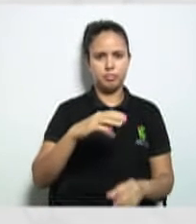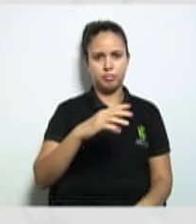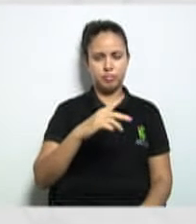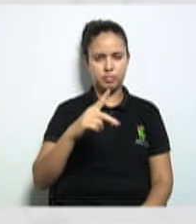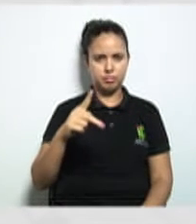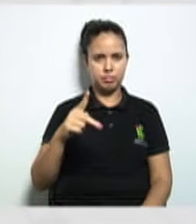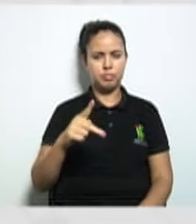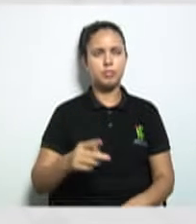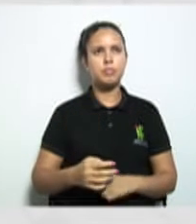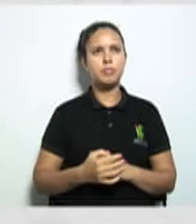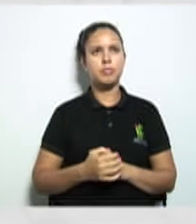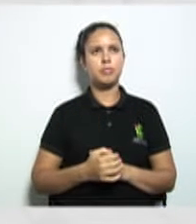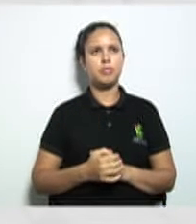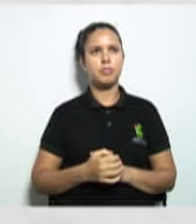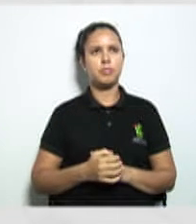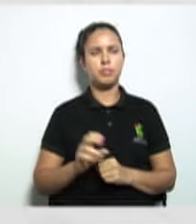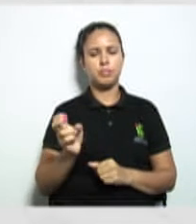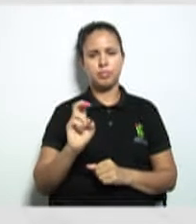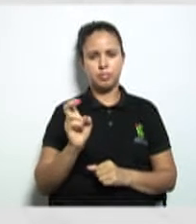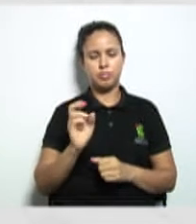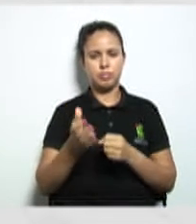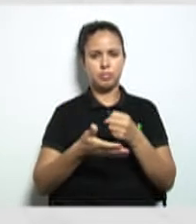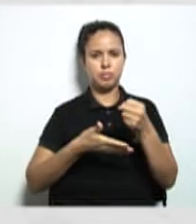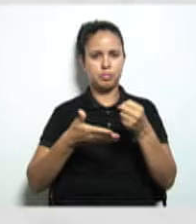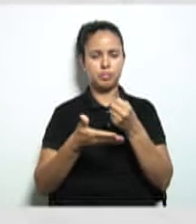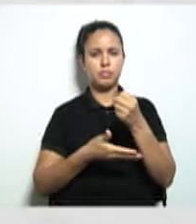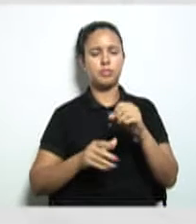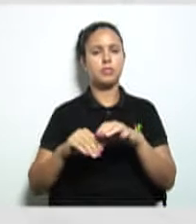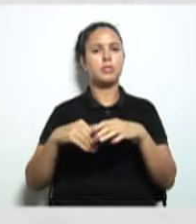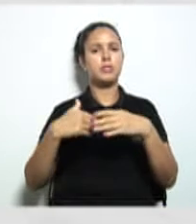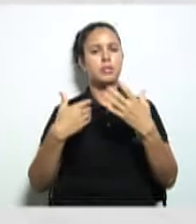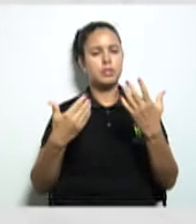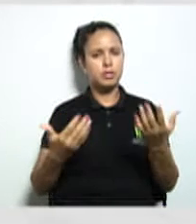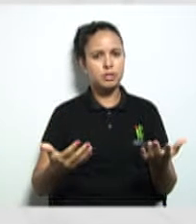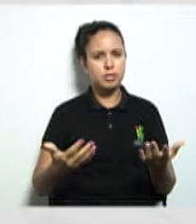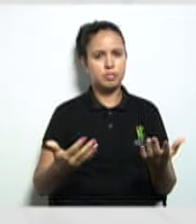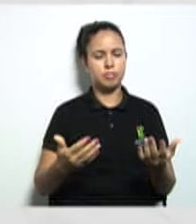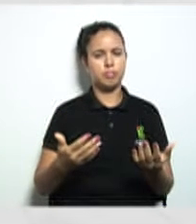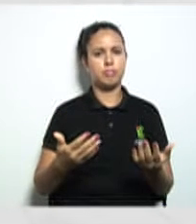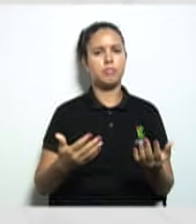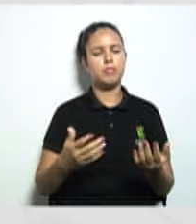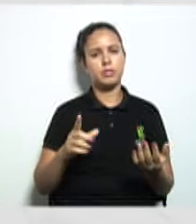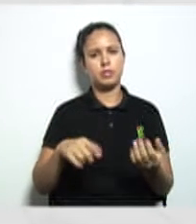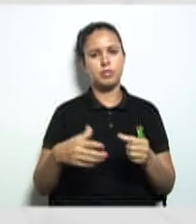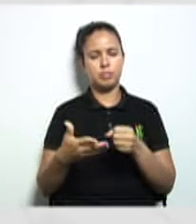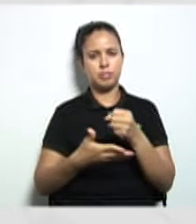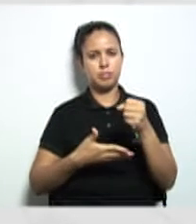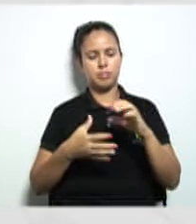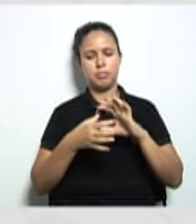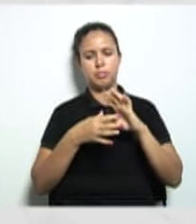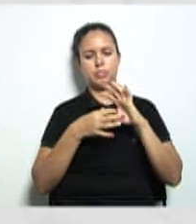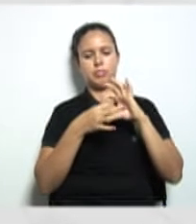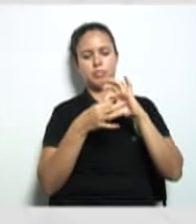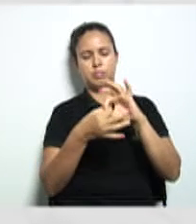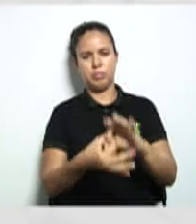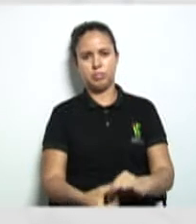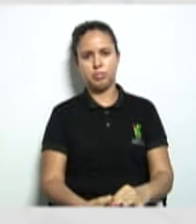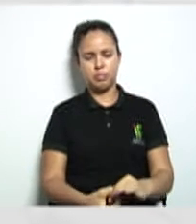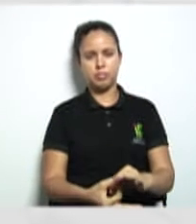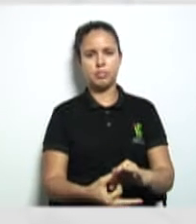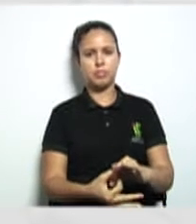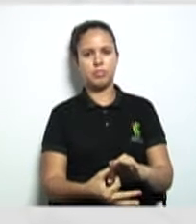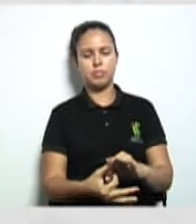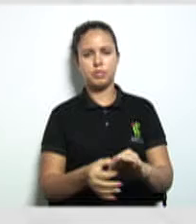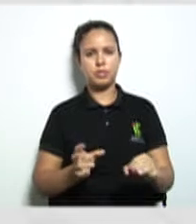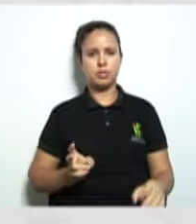Continuando ainda sobre o quinto princípio. Então, o princípio relaciona-se imediatamente com